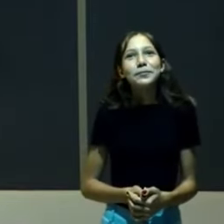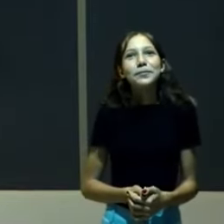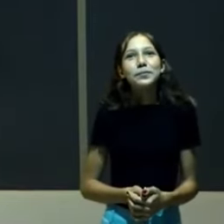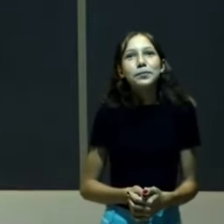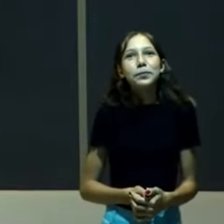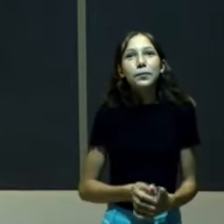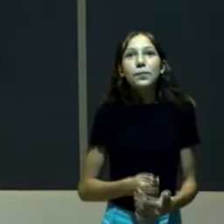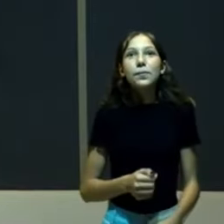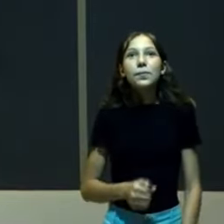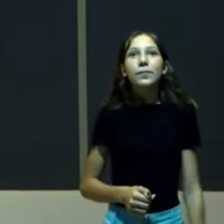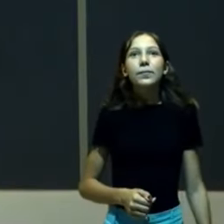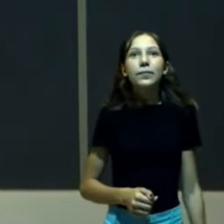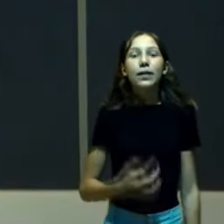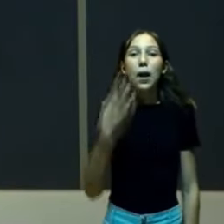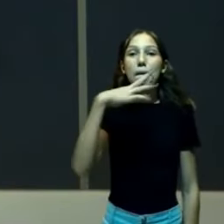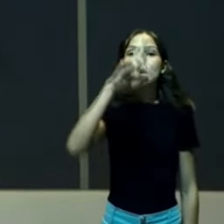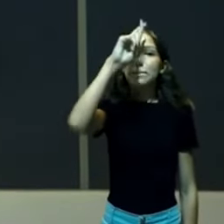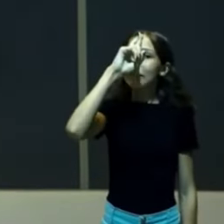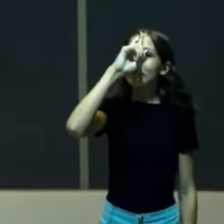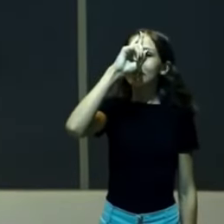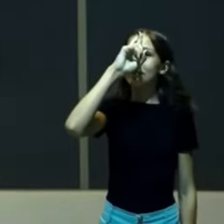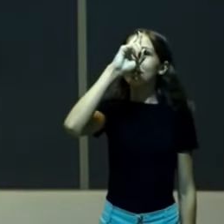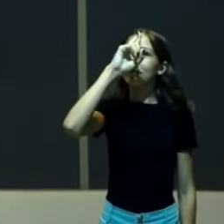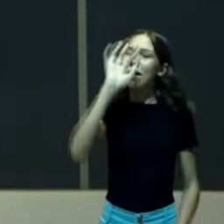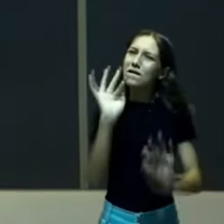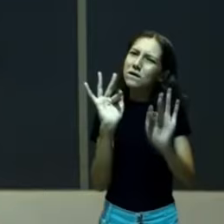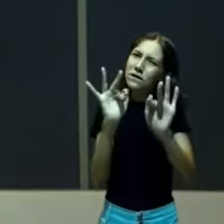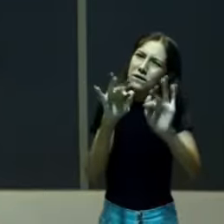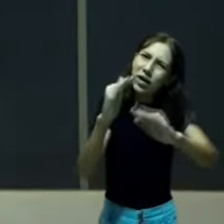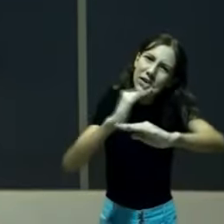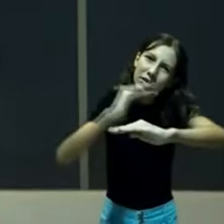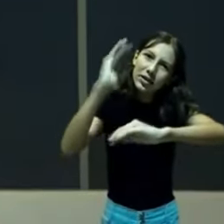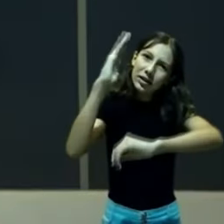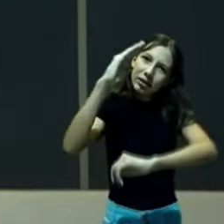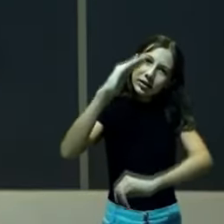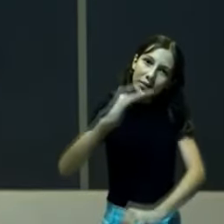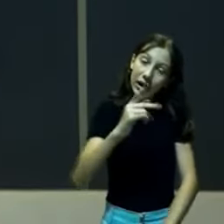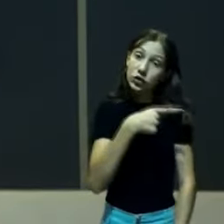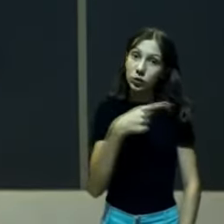Passa-se meio dia. No finzinho da tarde, esse pastor liga.